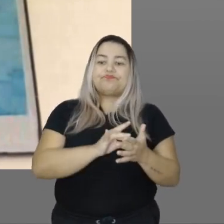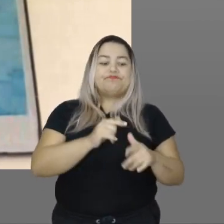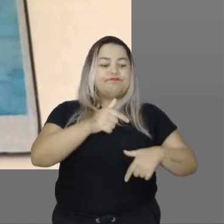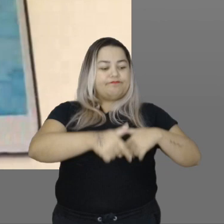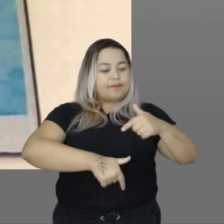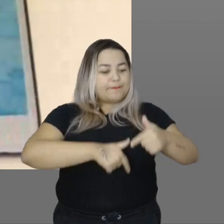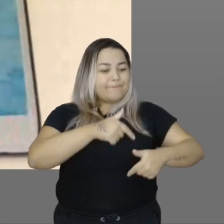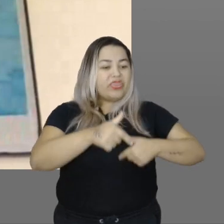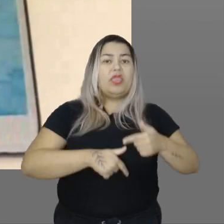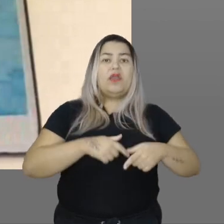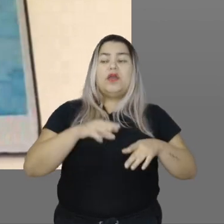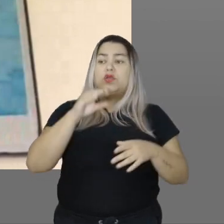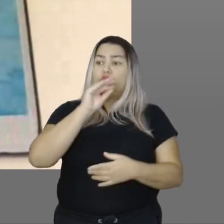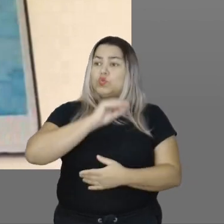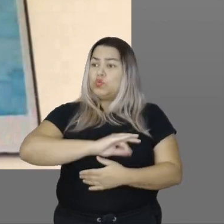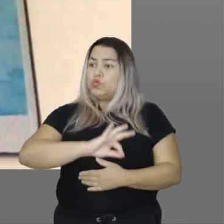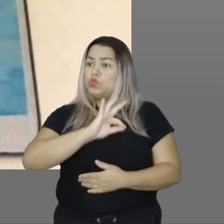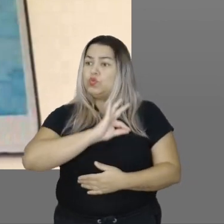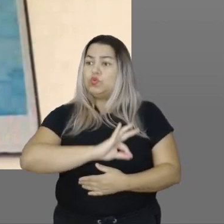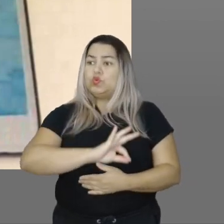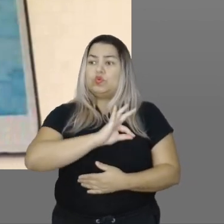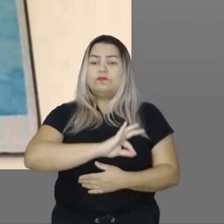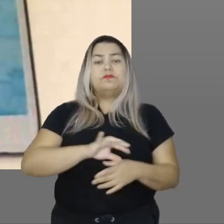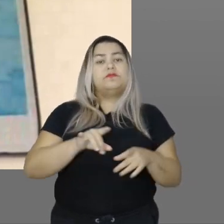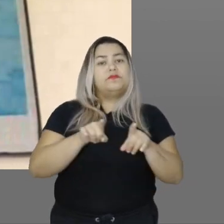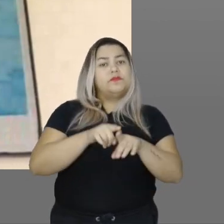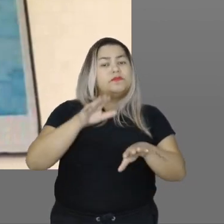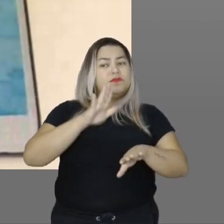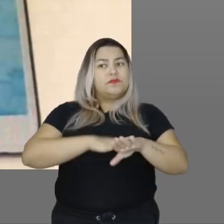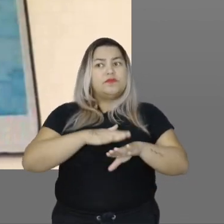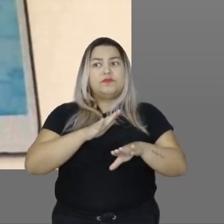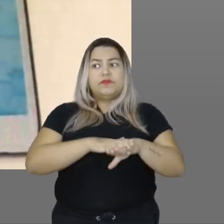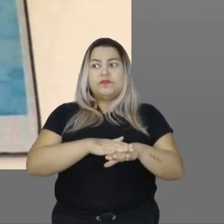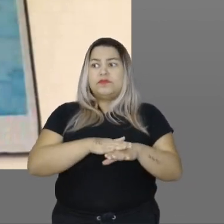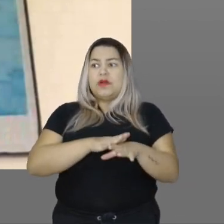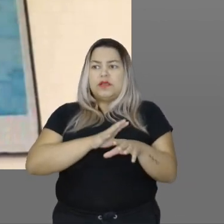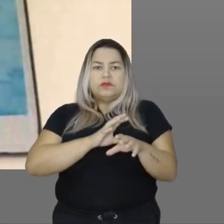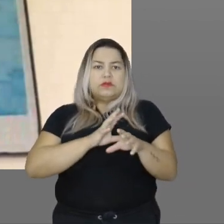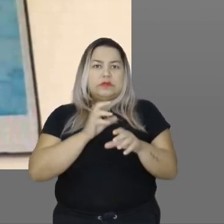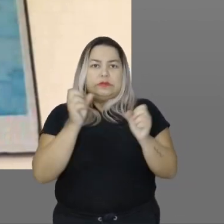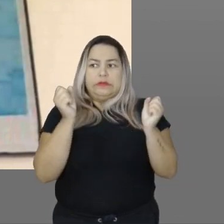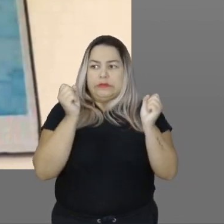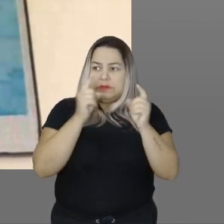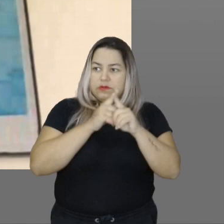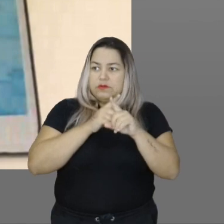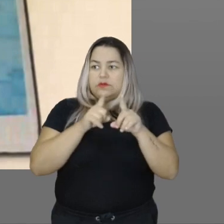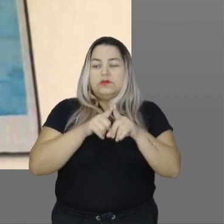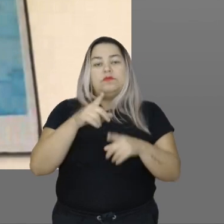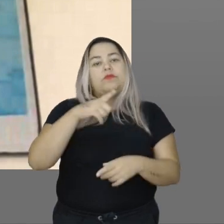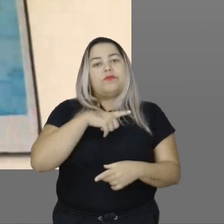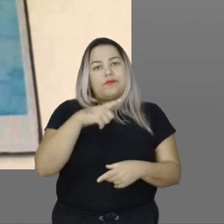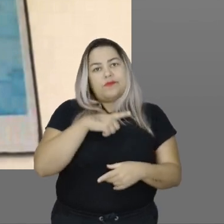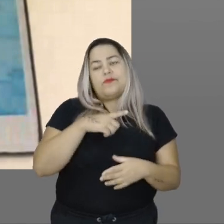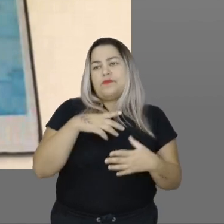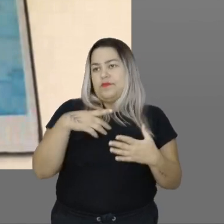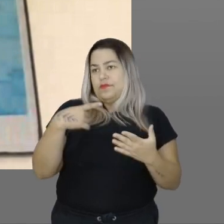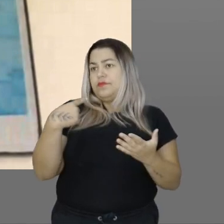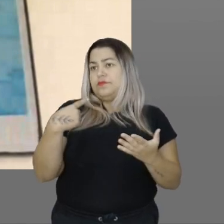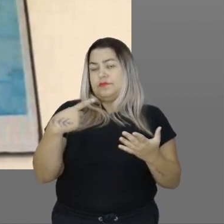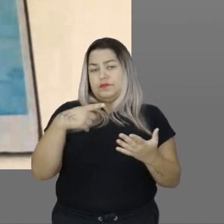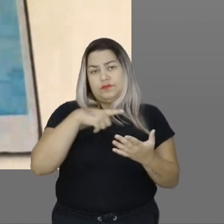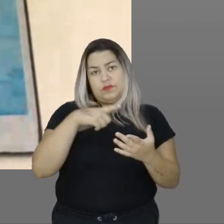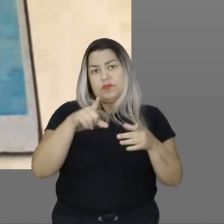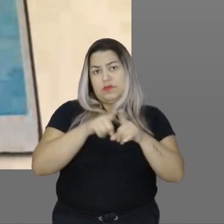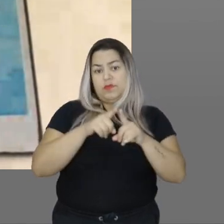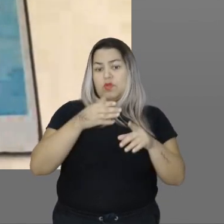empregos, dos salários, ele fica cada vez mais asfixiado. Então nós tivemos que assumir um governo em que, para